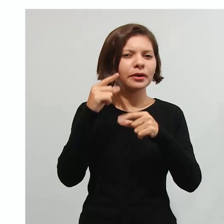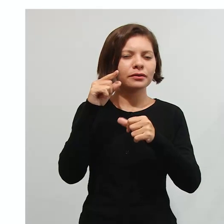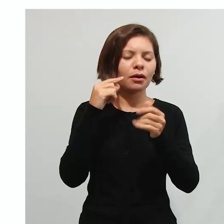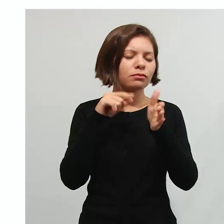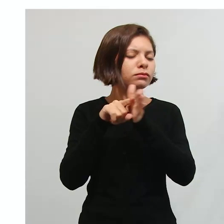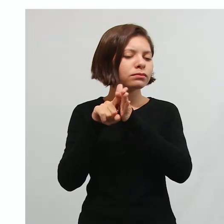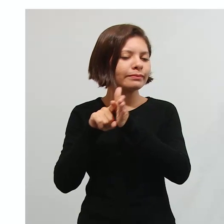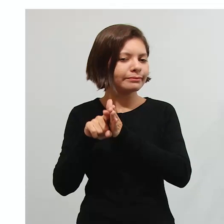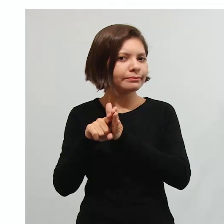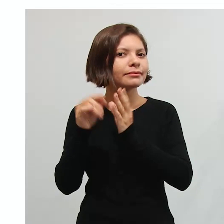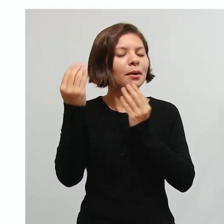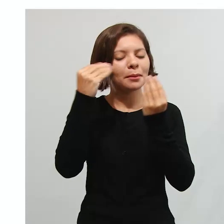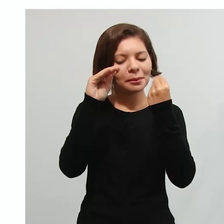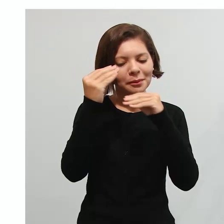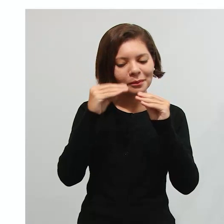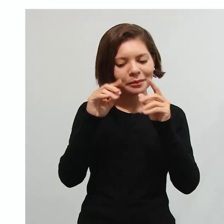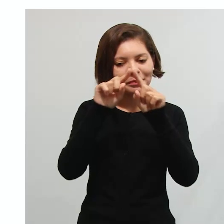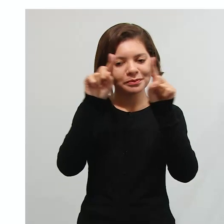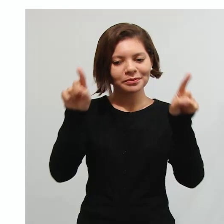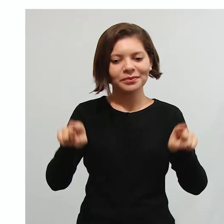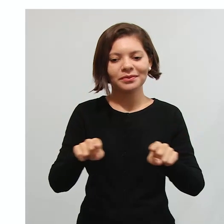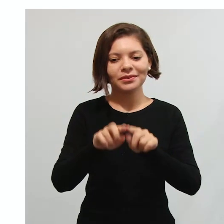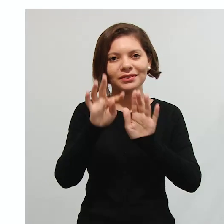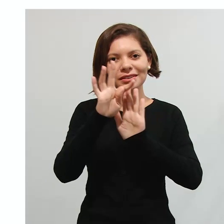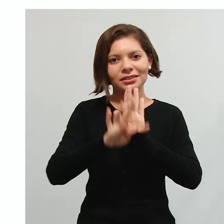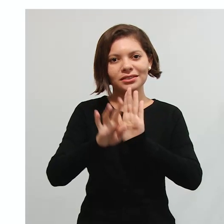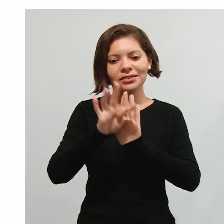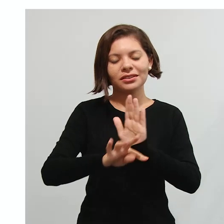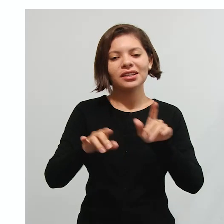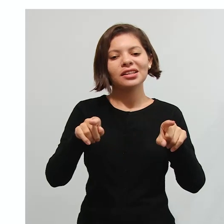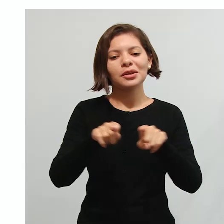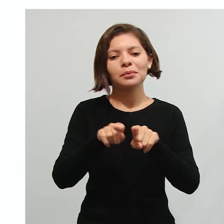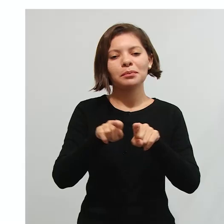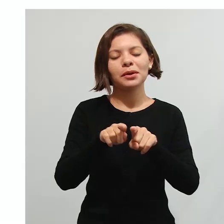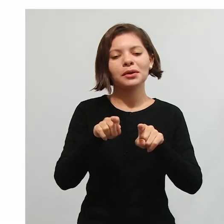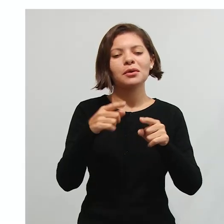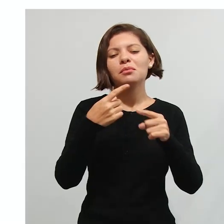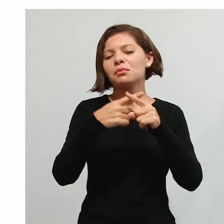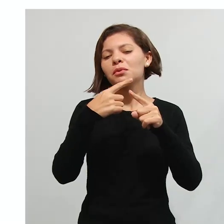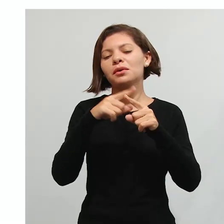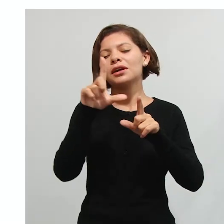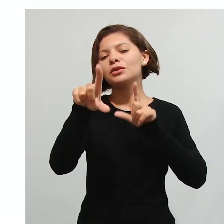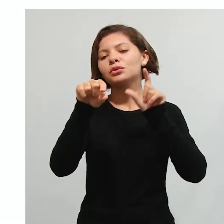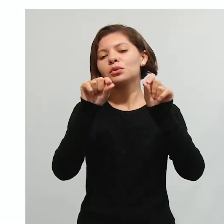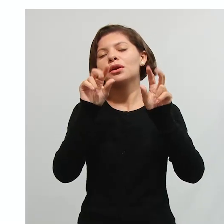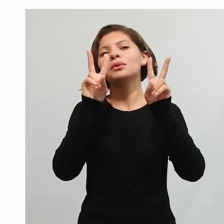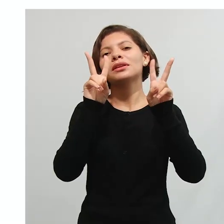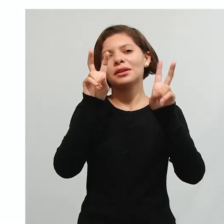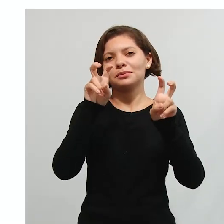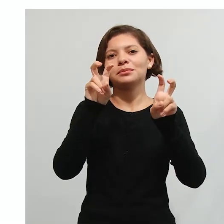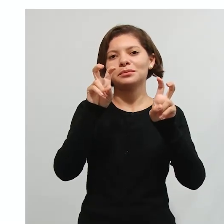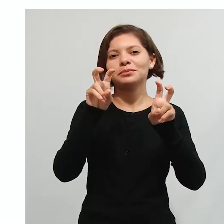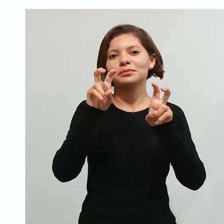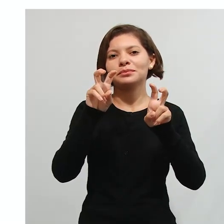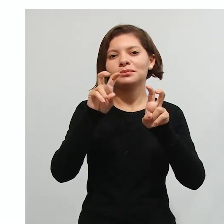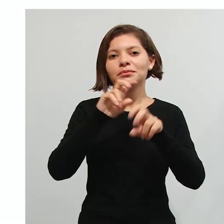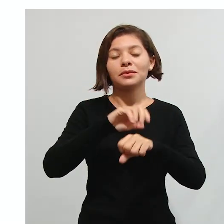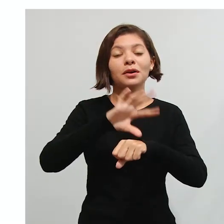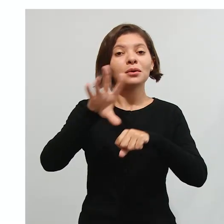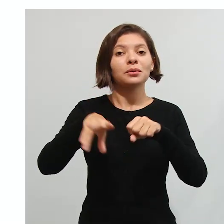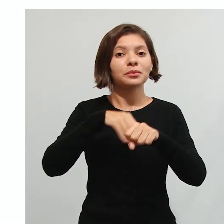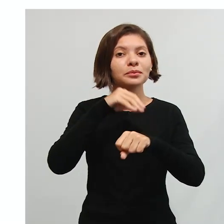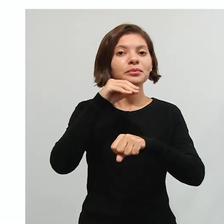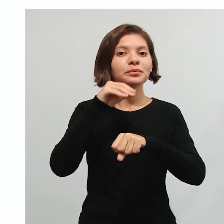do do porqu que a gente tá pesquisando né também pode conter os fatores que determinaram a escolha do tema né seria